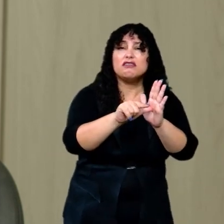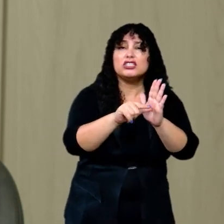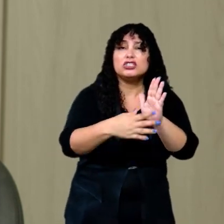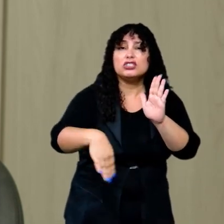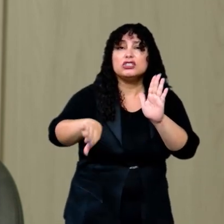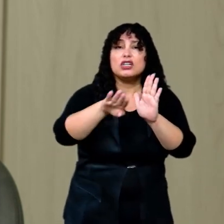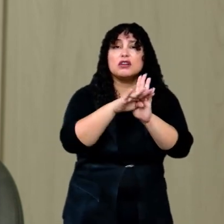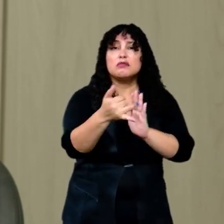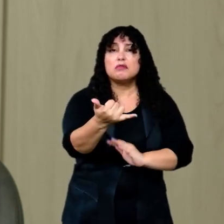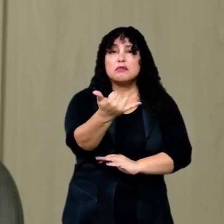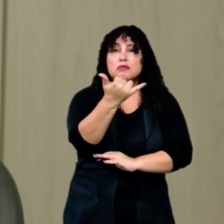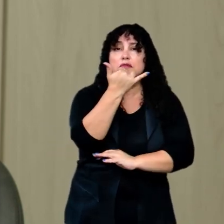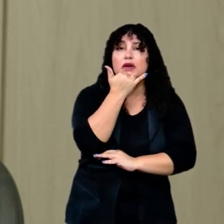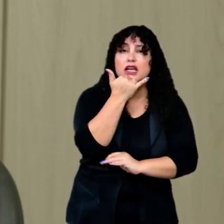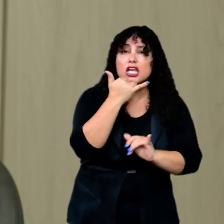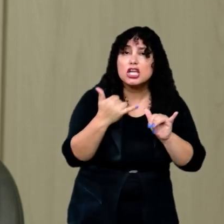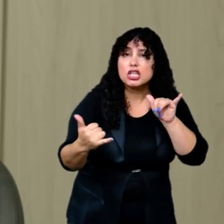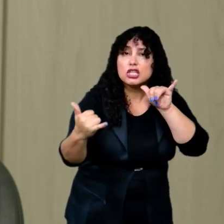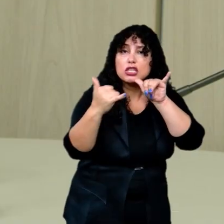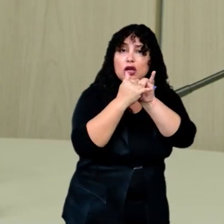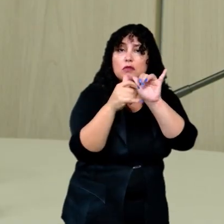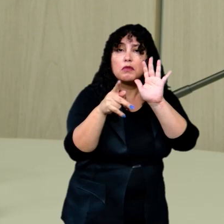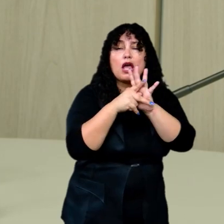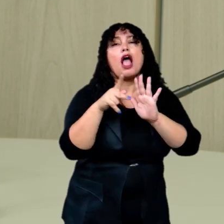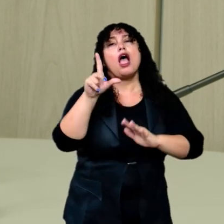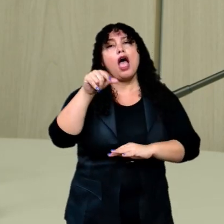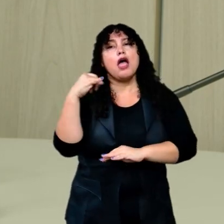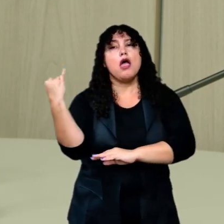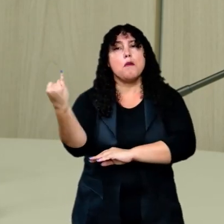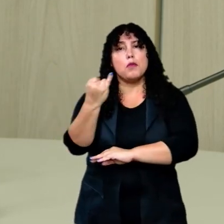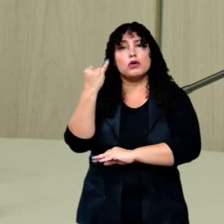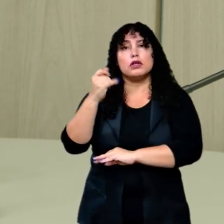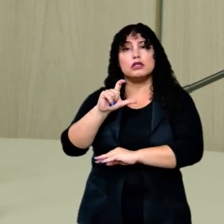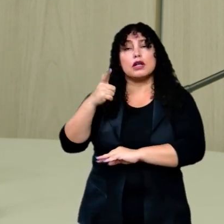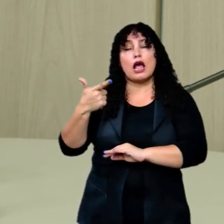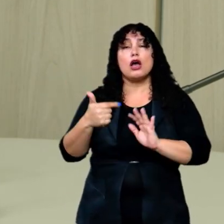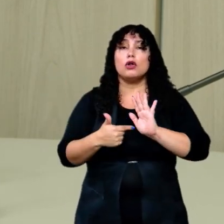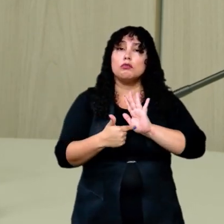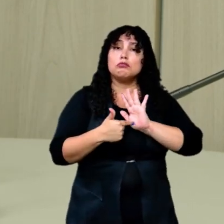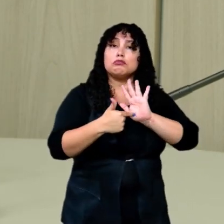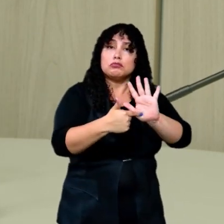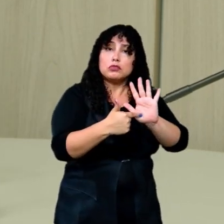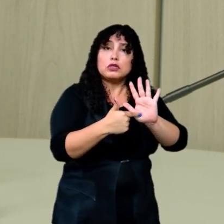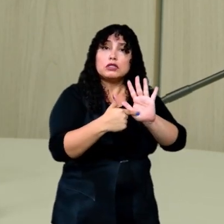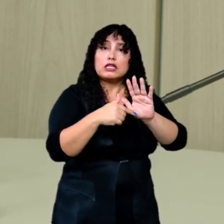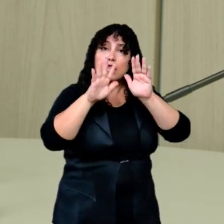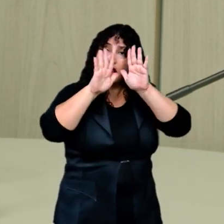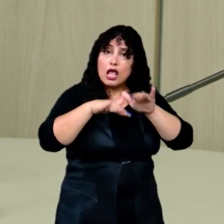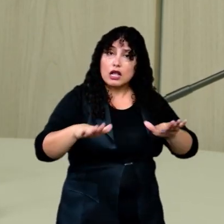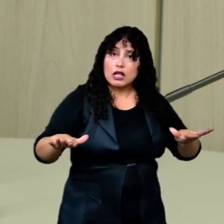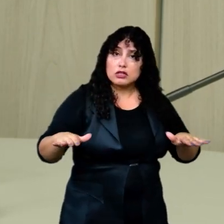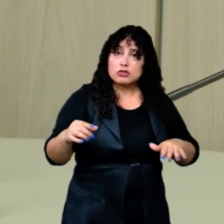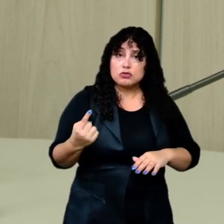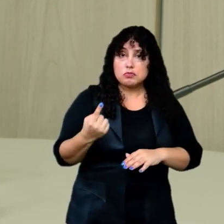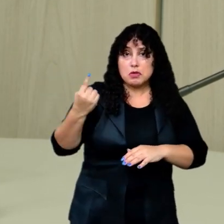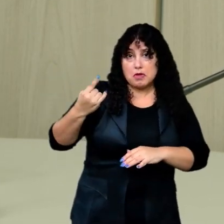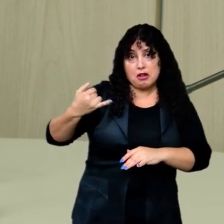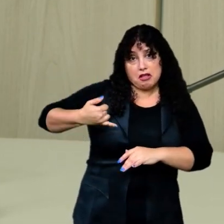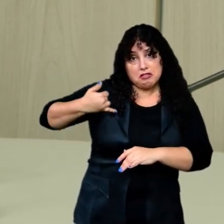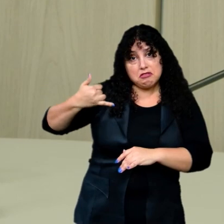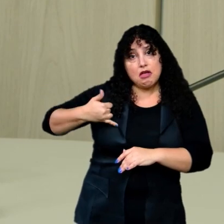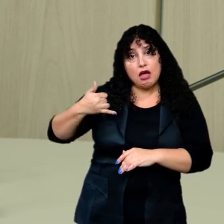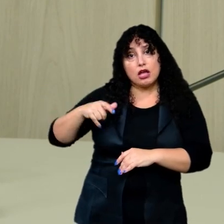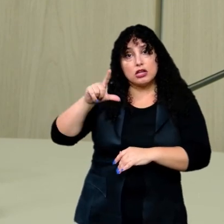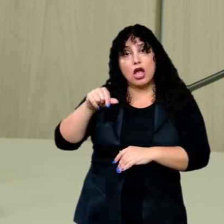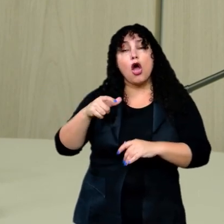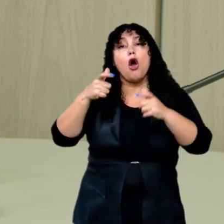da própria pessoa. E é importante, né, que a gente, claro, aqui a gente está frisando muito na infância, né, nos primeiros anos de vida, que é